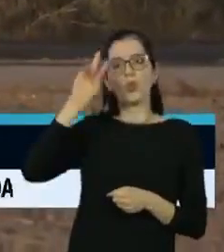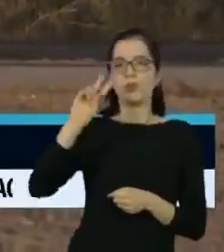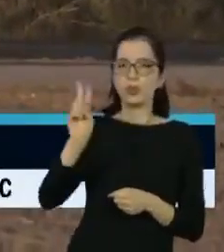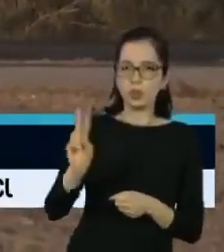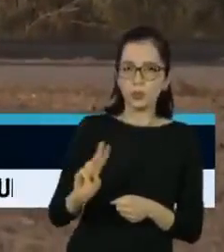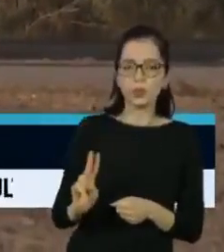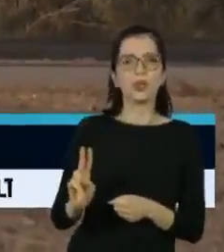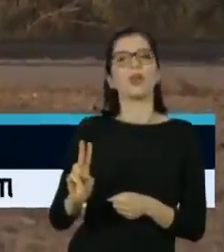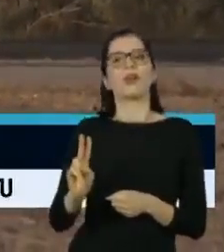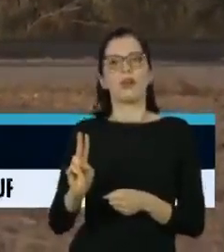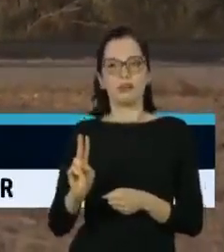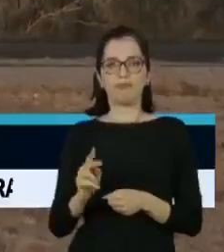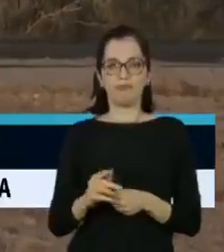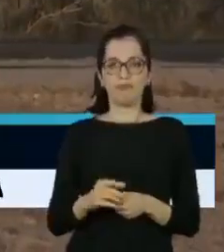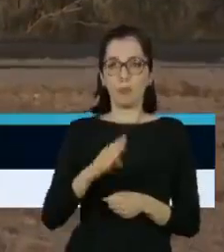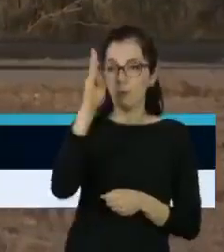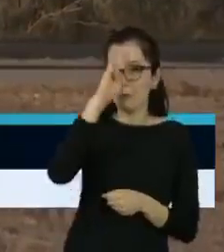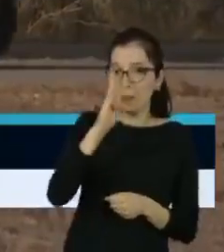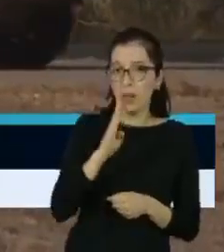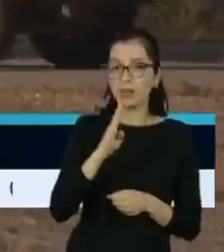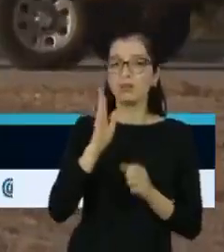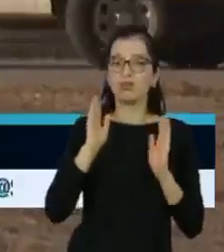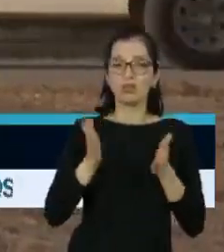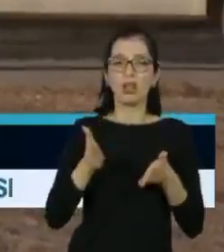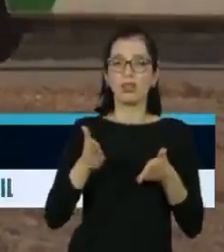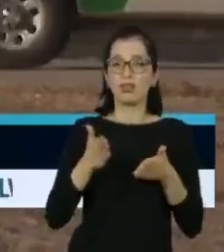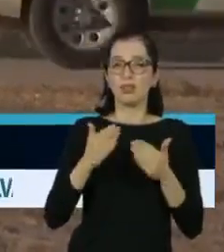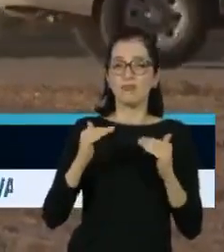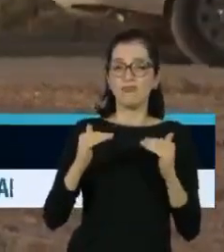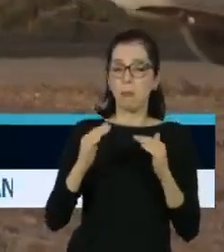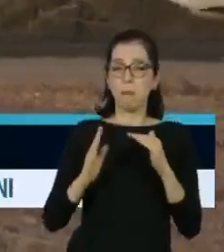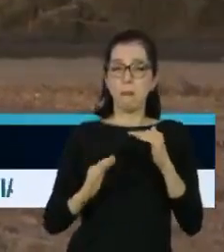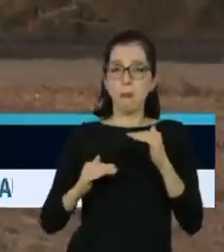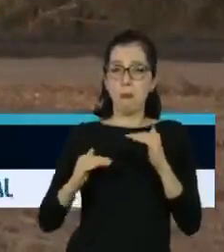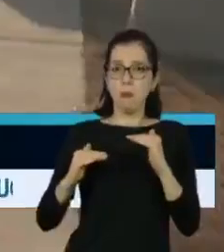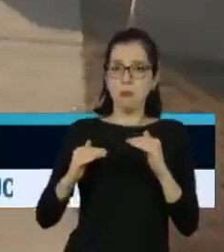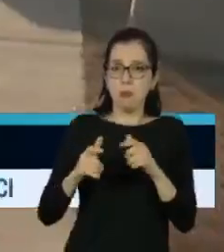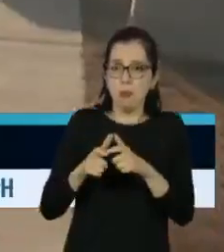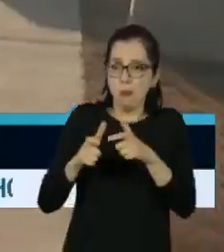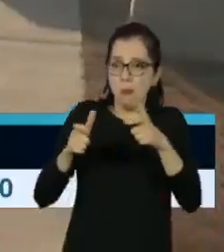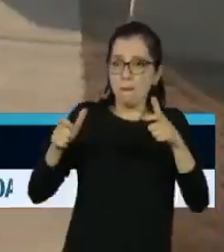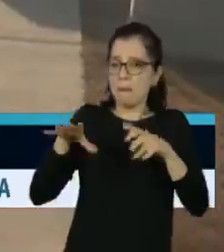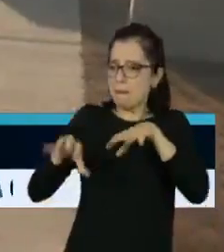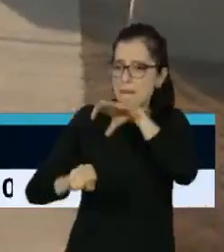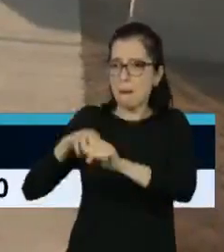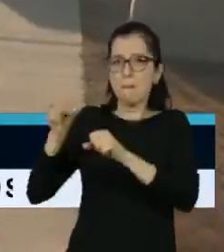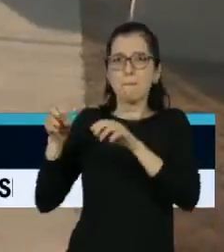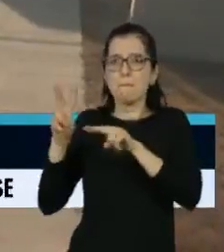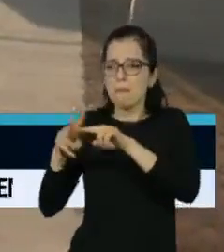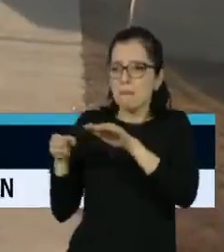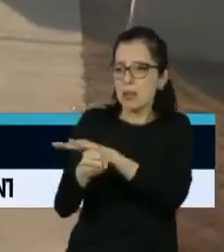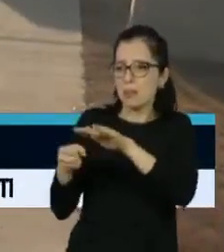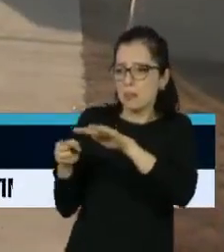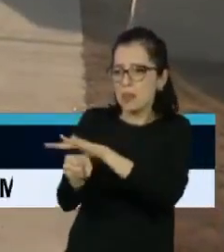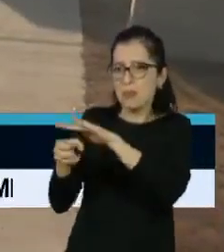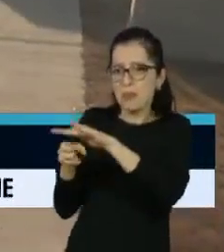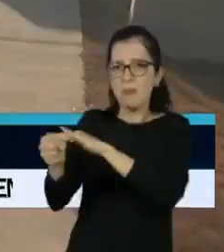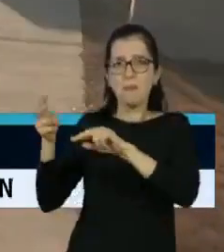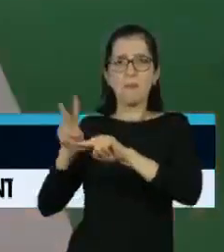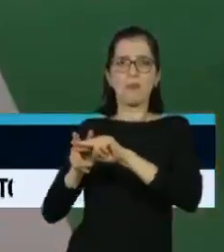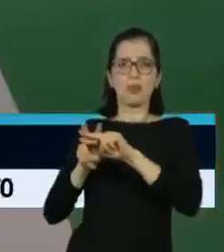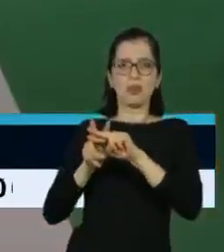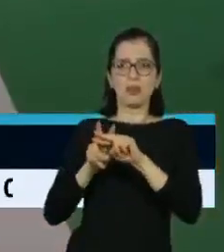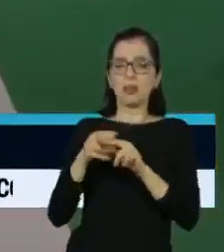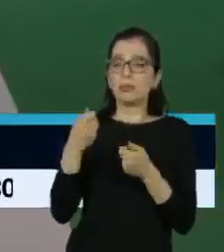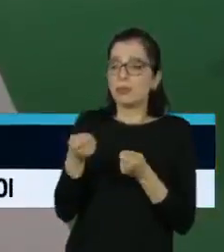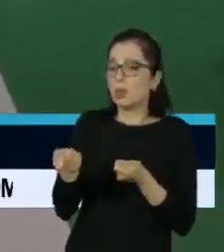é do Departamento de Alfândega e Proteção de Fronteiras americano. Para conter o aumento da onda migratória, o governo americano